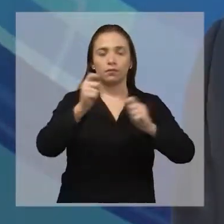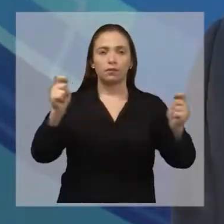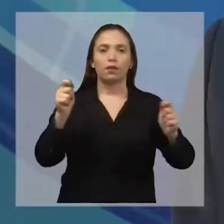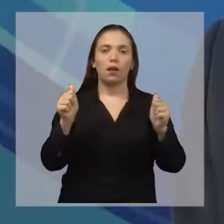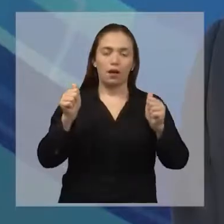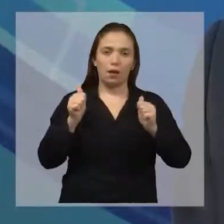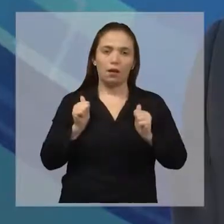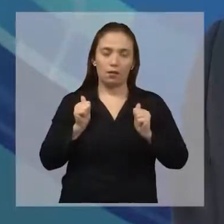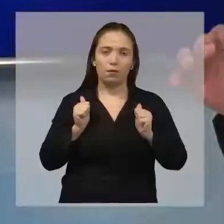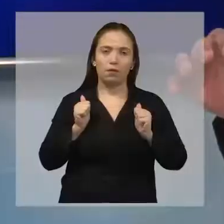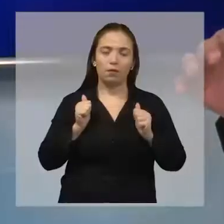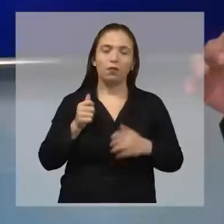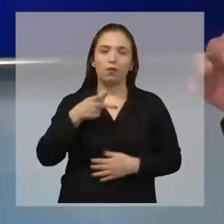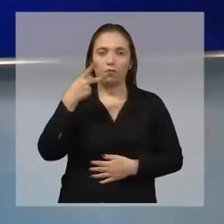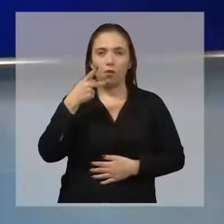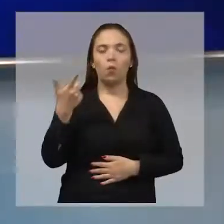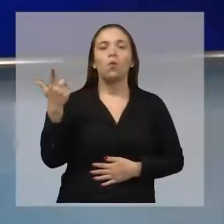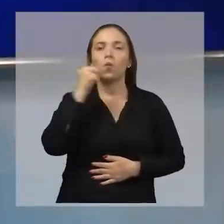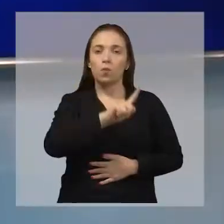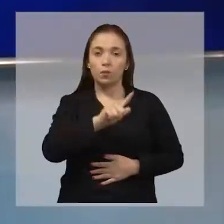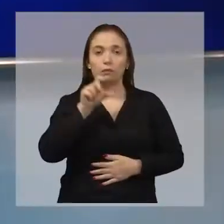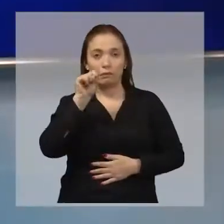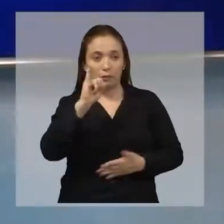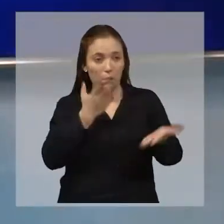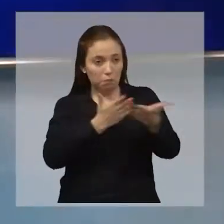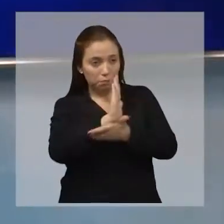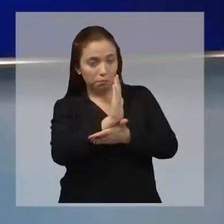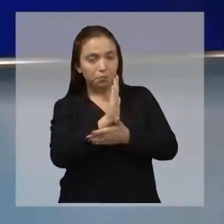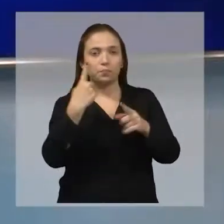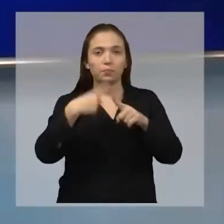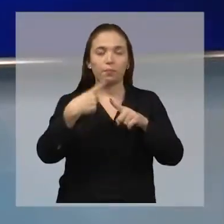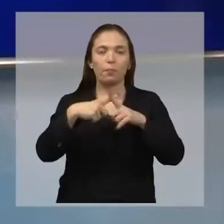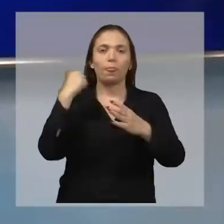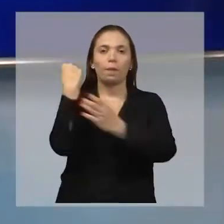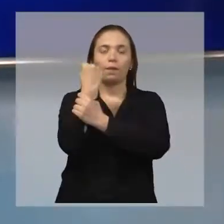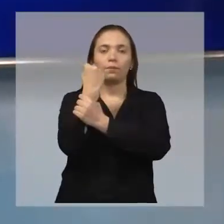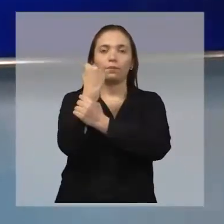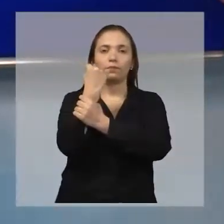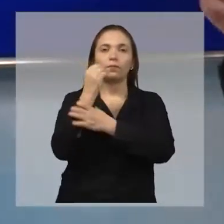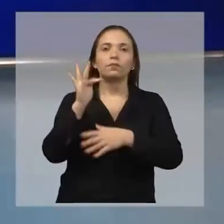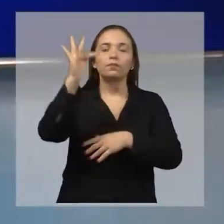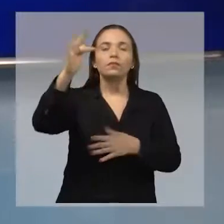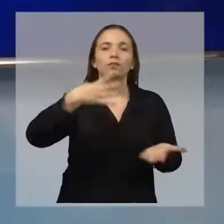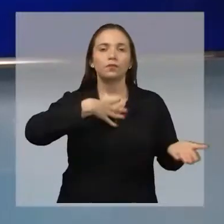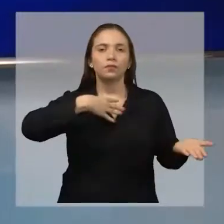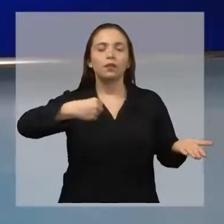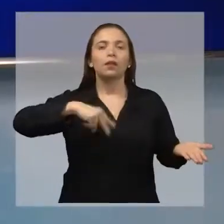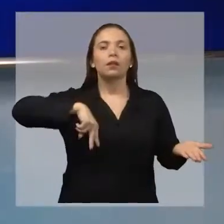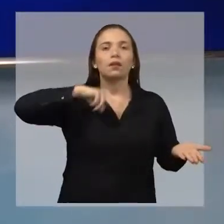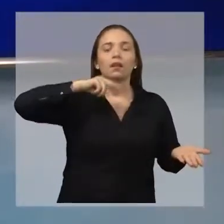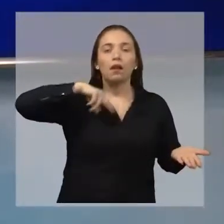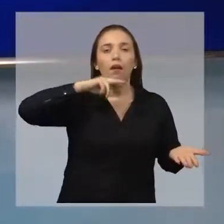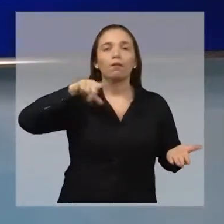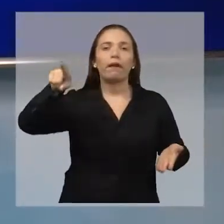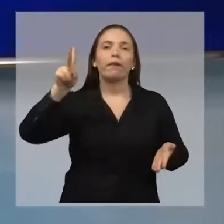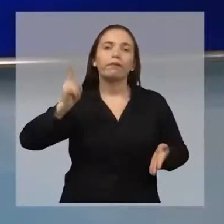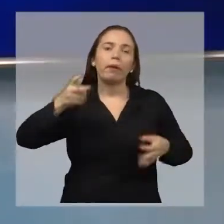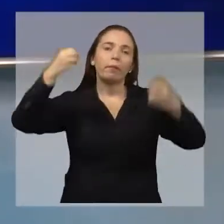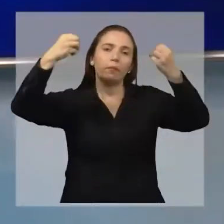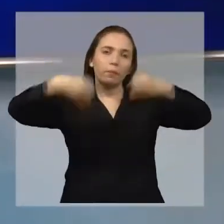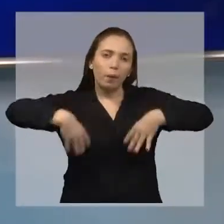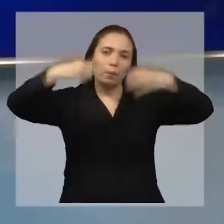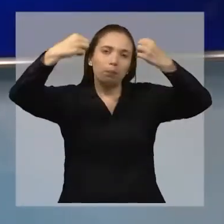o extrato mais atrasado, que é um aglomerado de partidos conservadores. Então ele começou por esse. Para quem não ia fazer política velha,